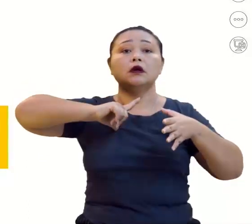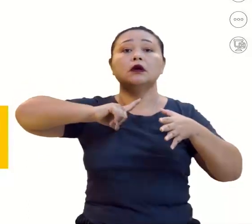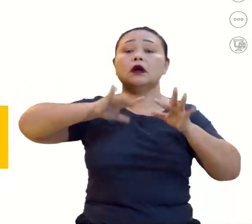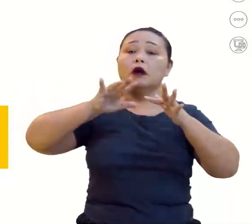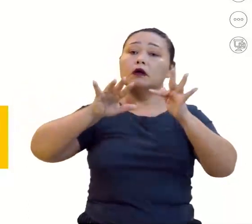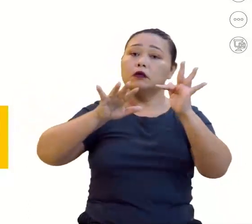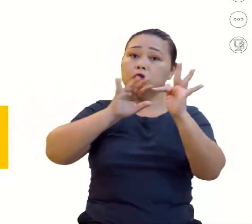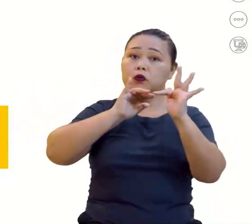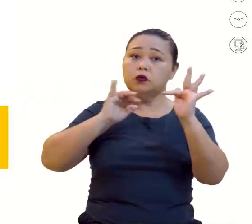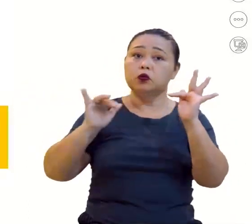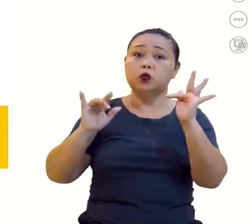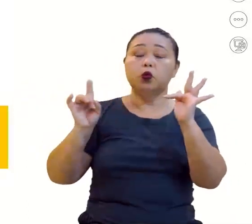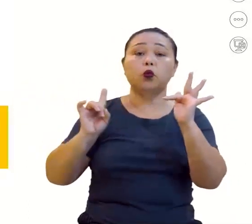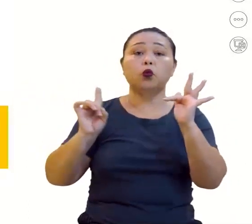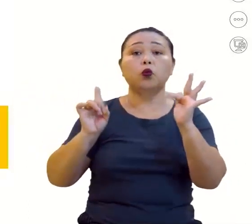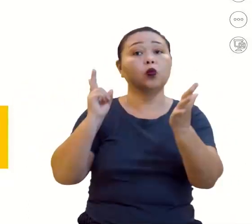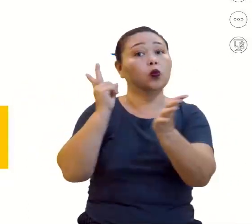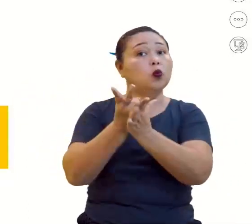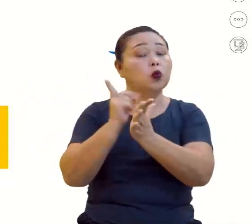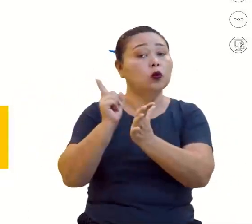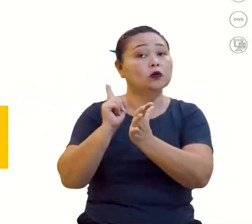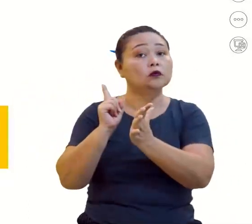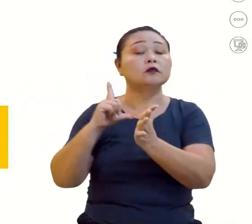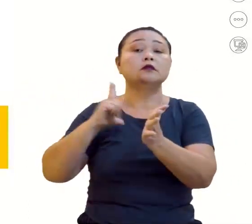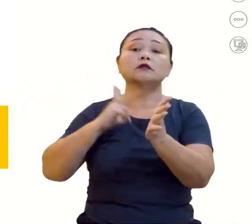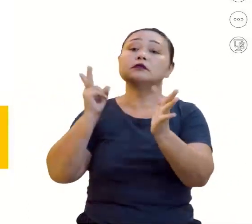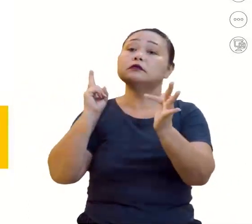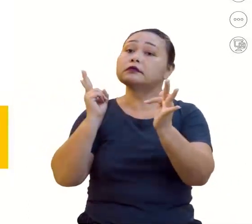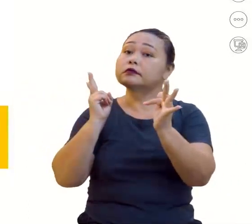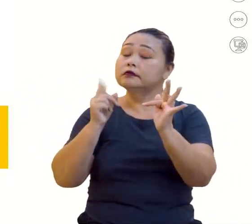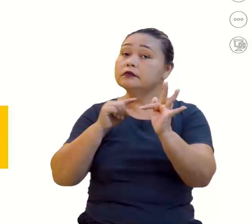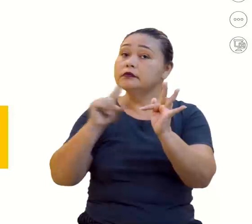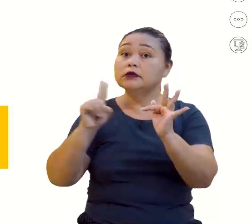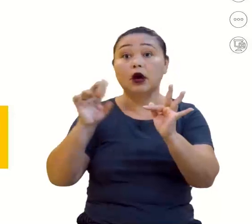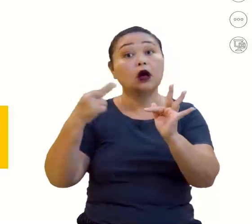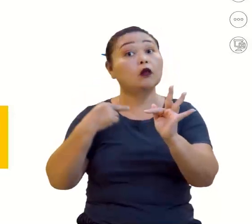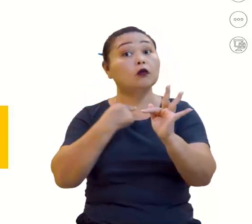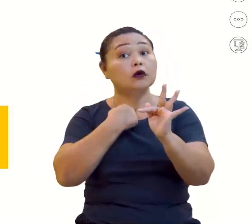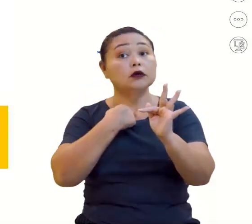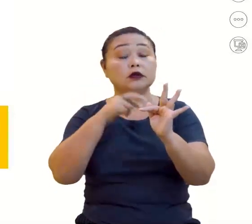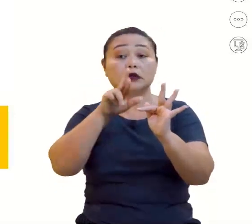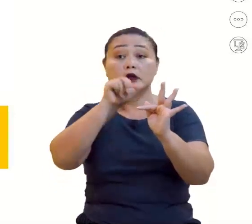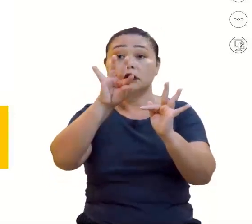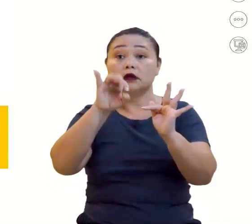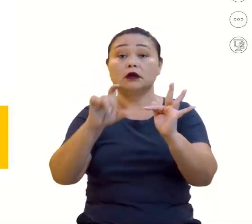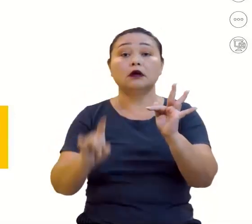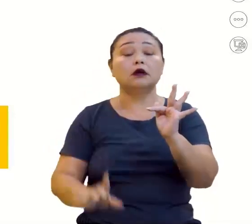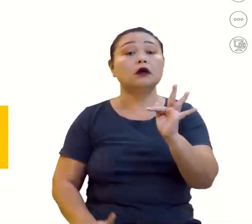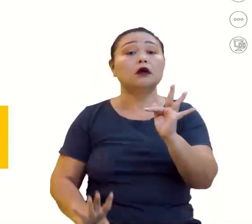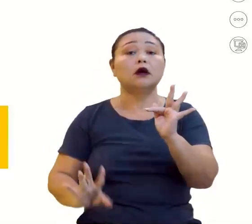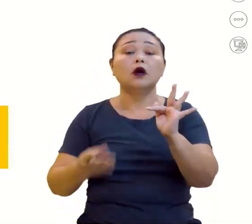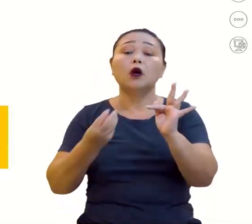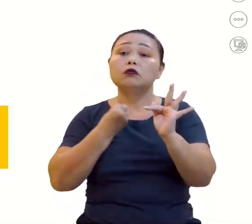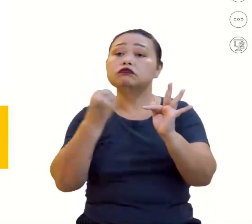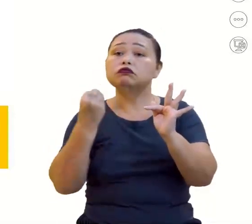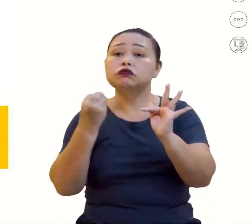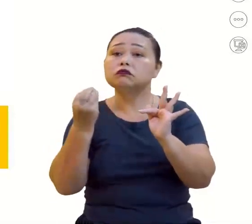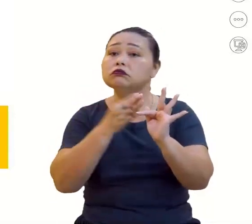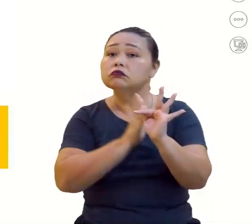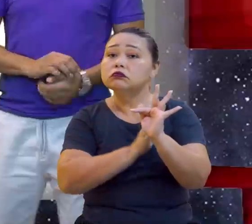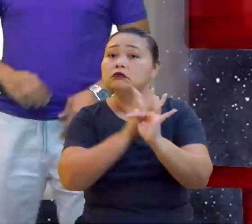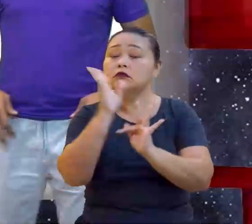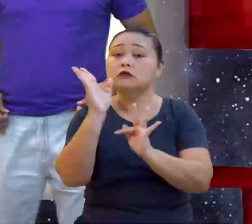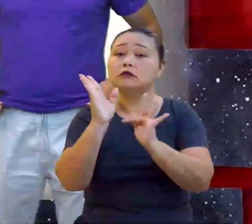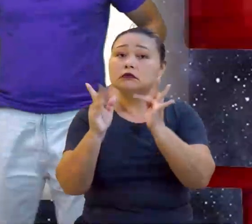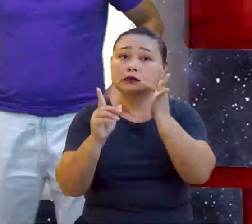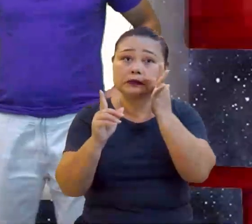linear, só que não constante. Então, se ele não é constante, não pode ser uma reta. Não é? Não tem como riscar uma reta ali. Porque não